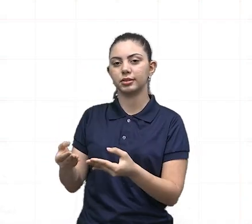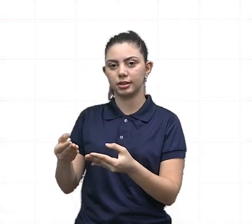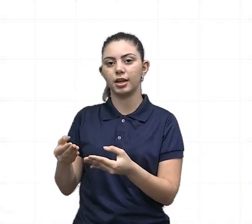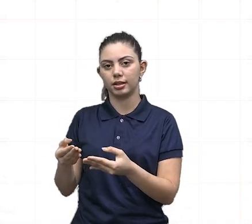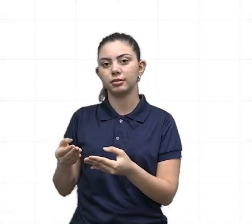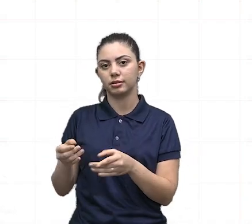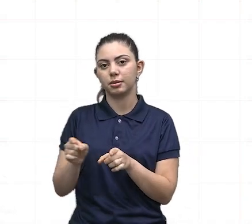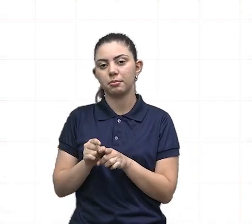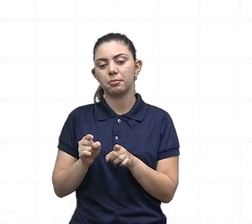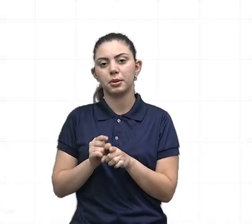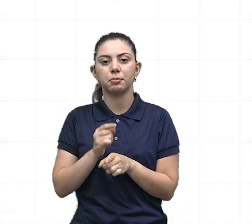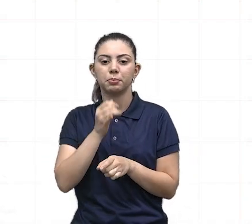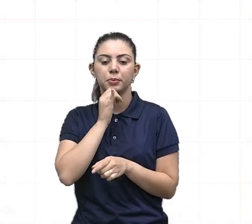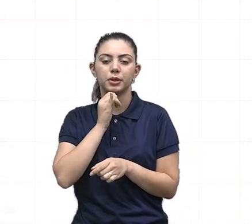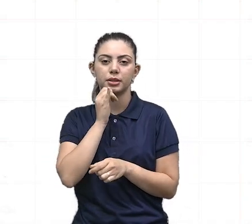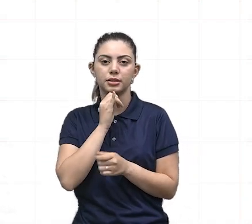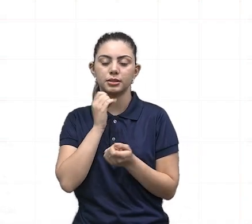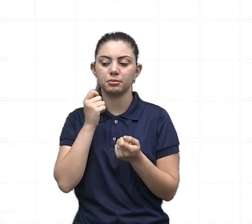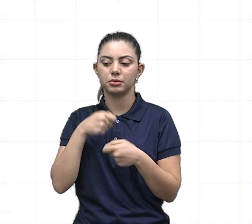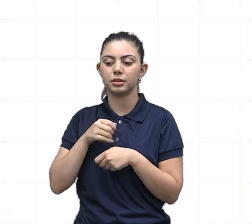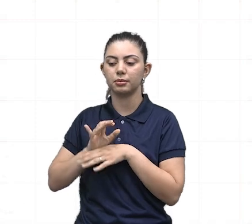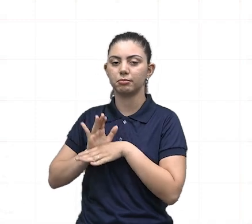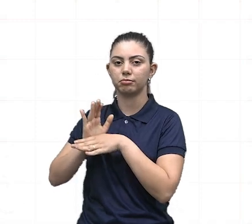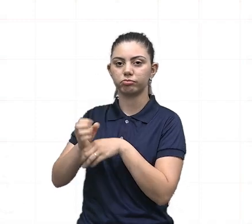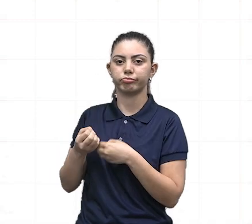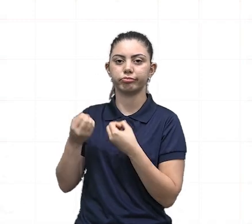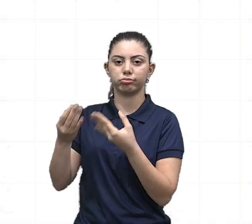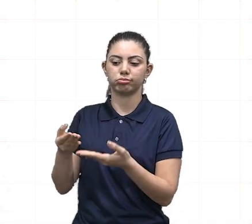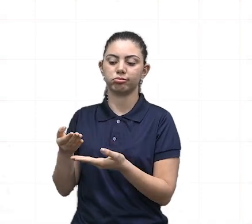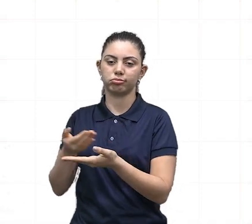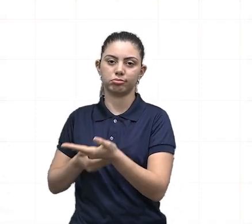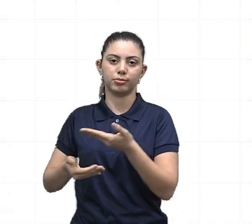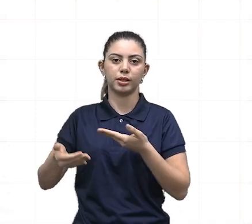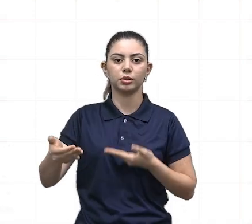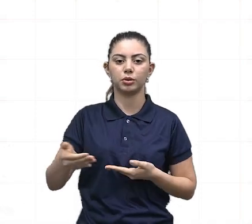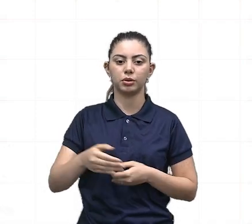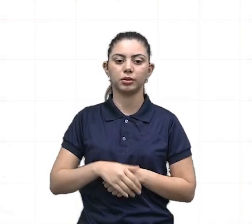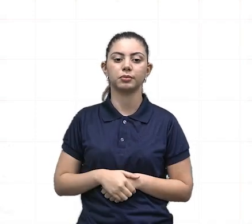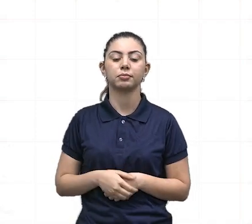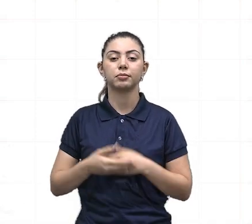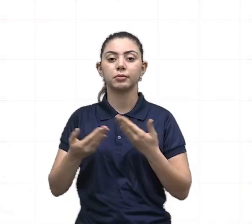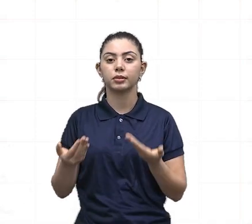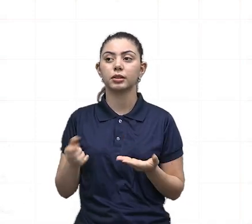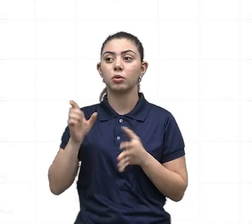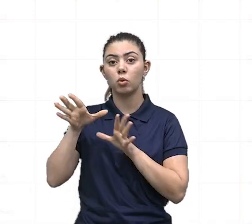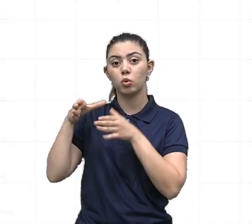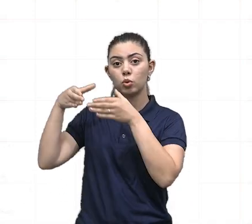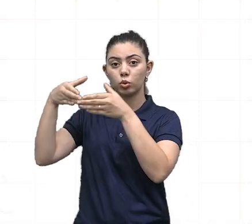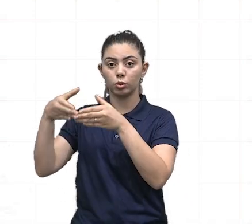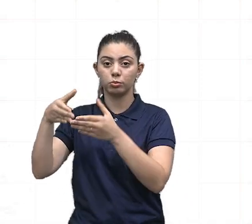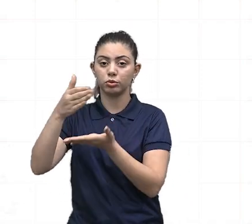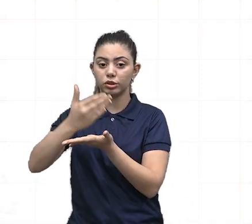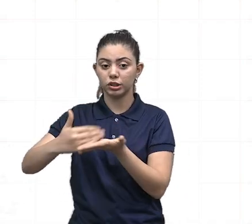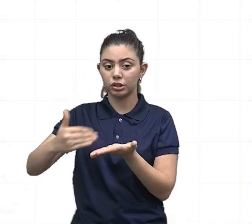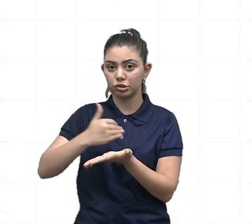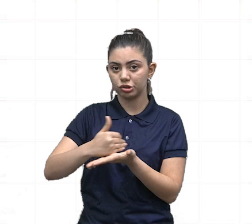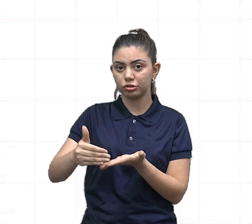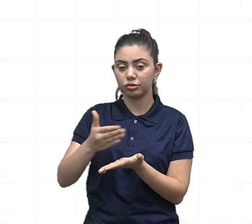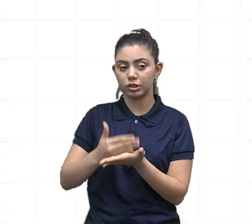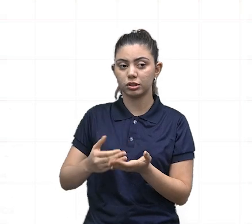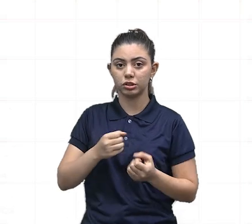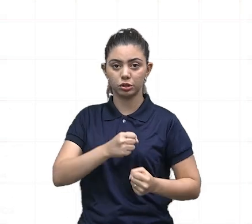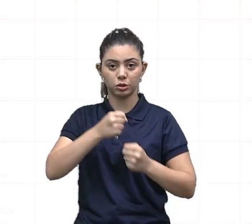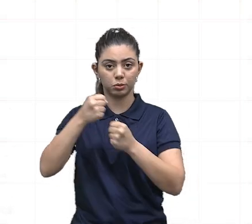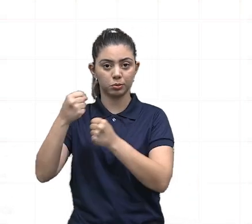como forma, então, aí de recompensa. E a nobreza, ela era dividida em ordem de poder